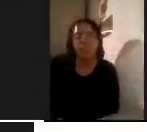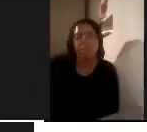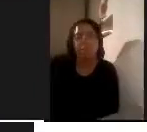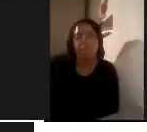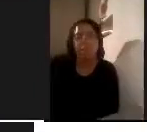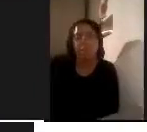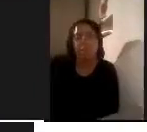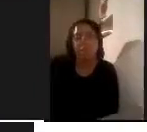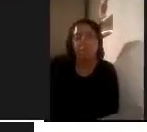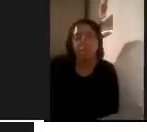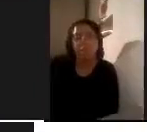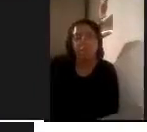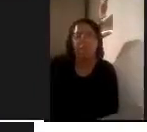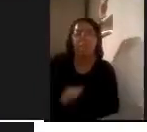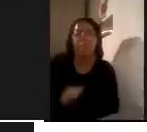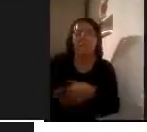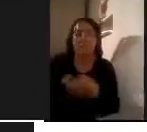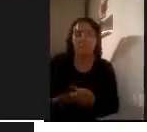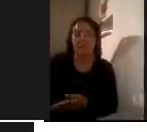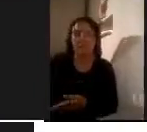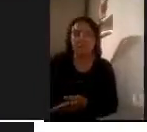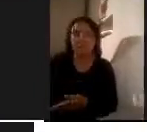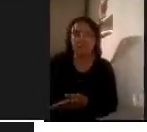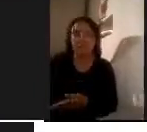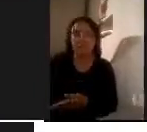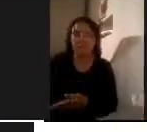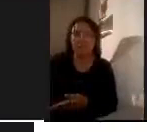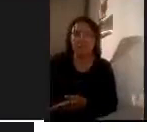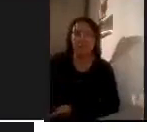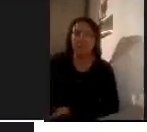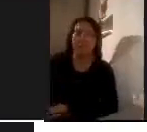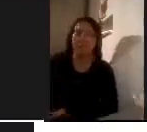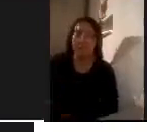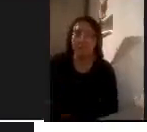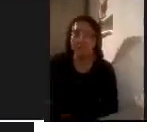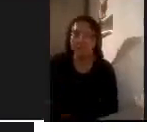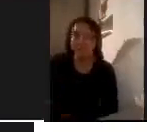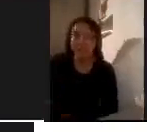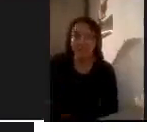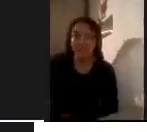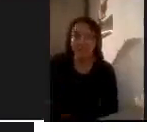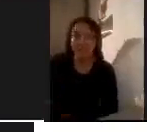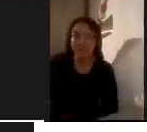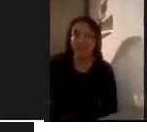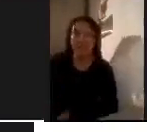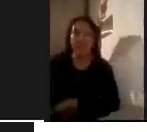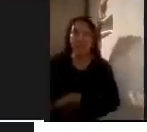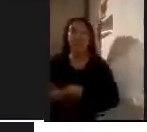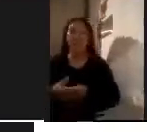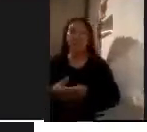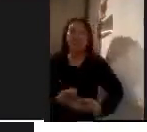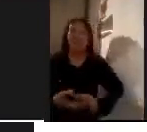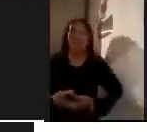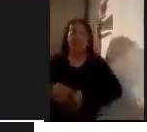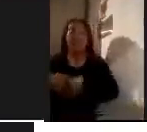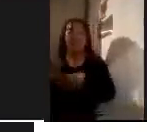Mostrar o... Não, depois que o bebê nasceu, Isso. mostrar o bebê pra ela, Uhum. Que dar mais? o bebê no